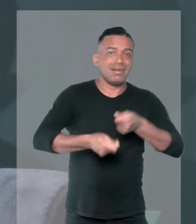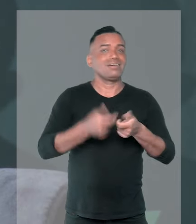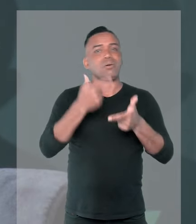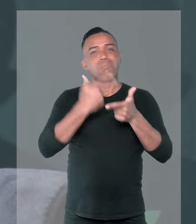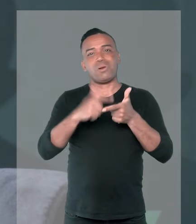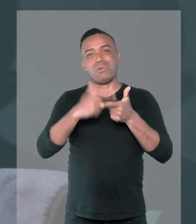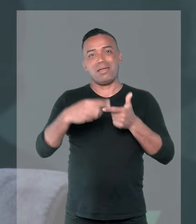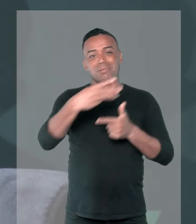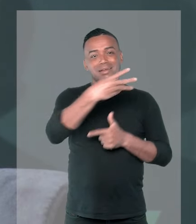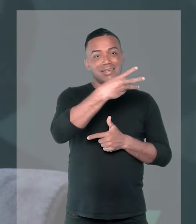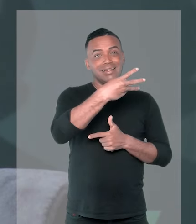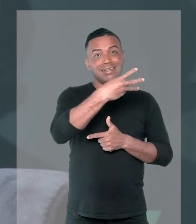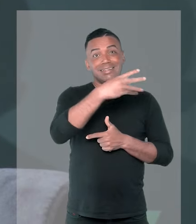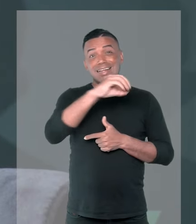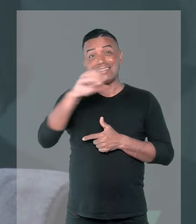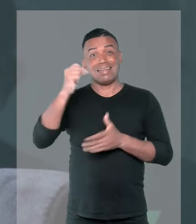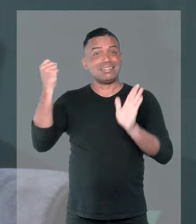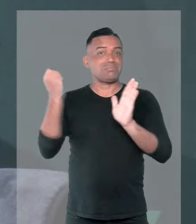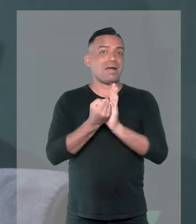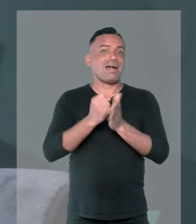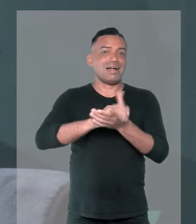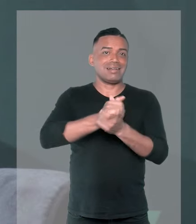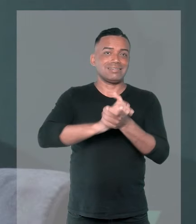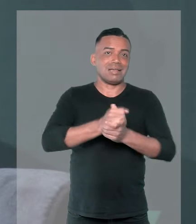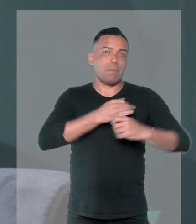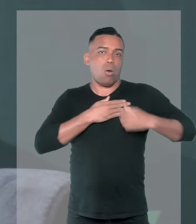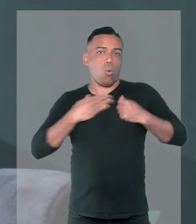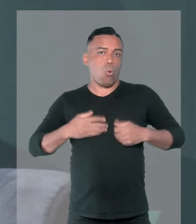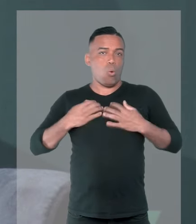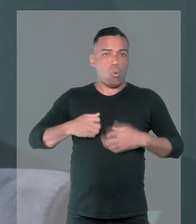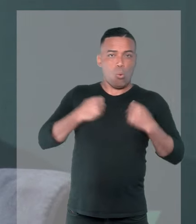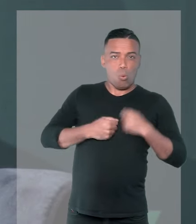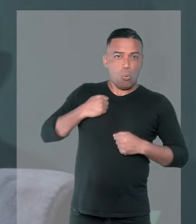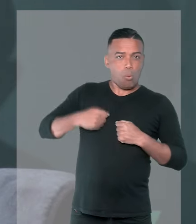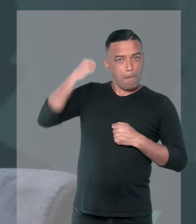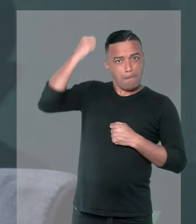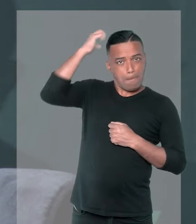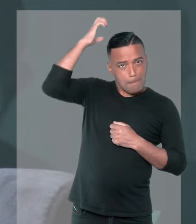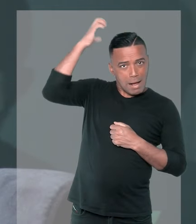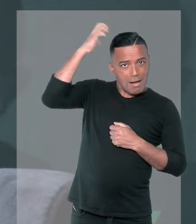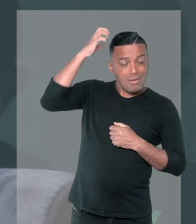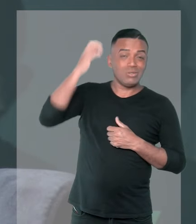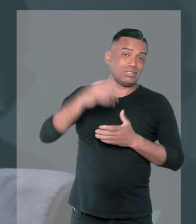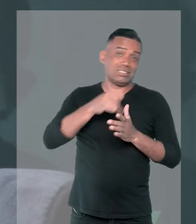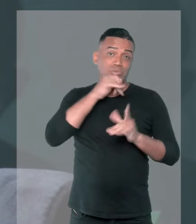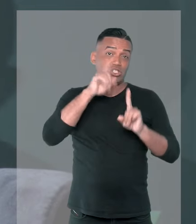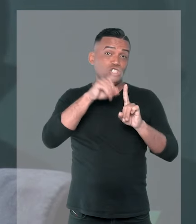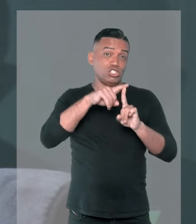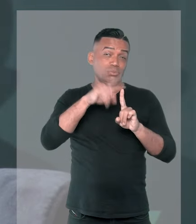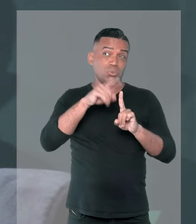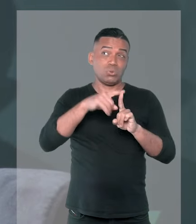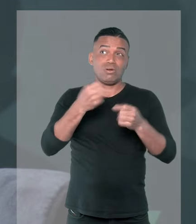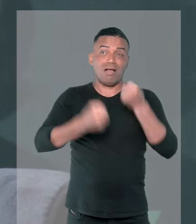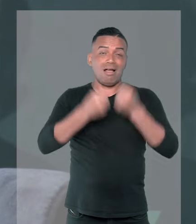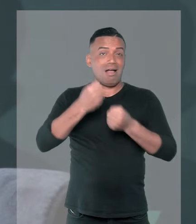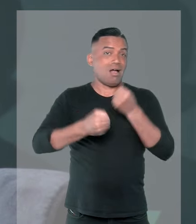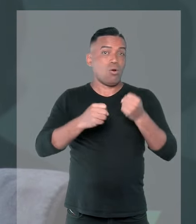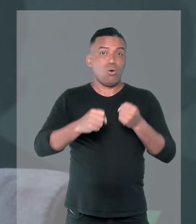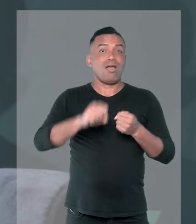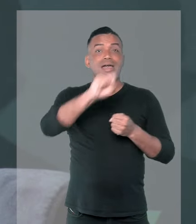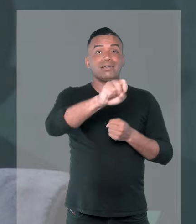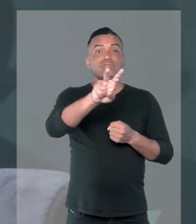300 marcas de sabonete né no Brasil hoje deve ter pelo menos se você pegar um tipo de veículo qualquer pega SUV compacto não tem